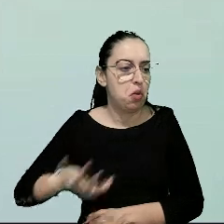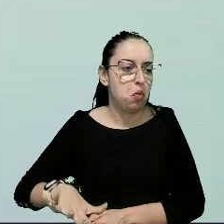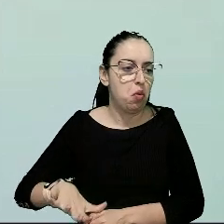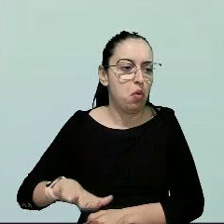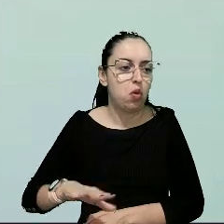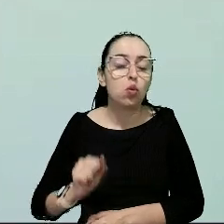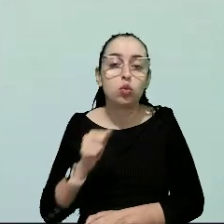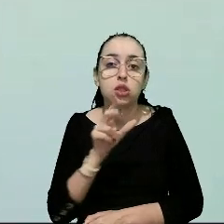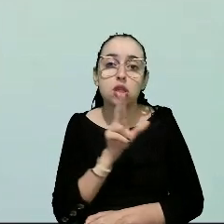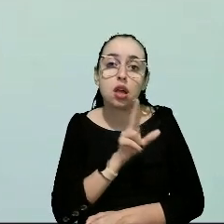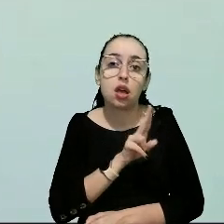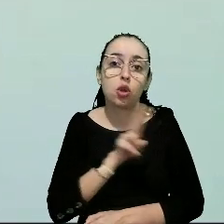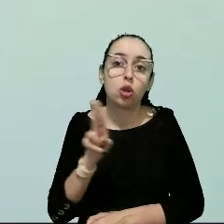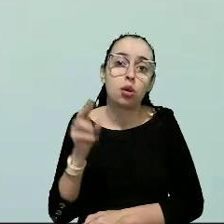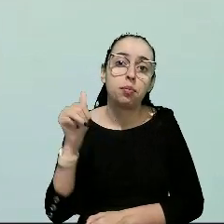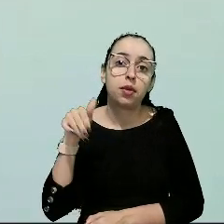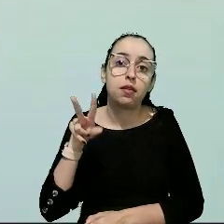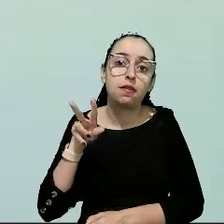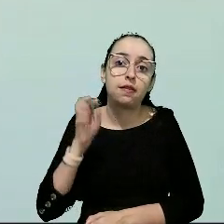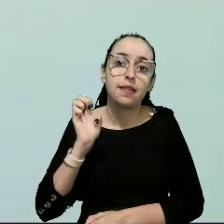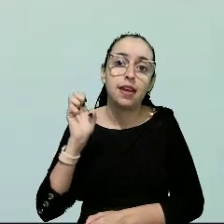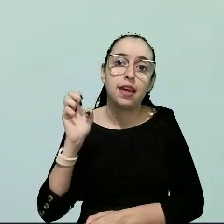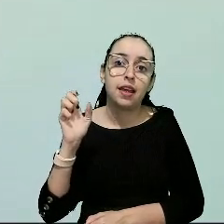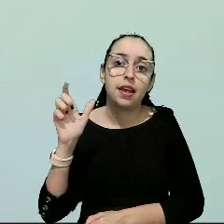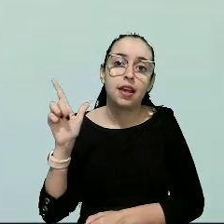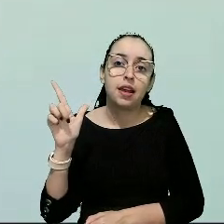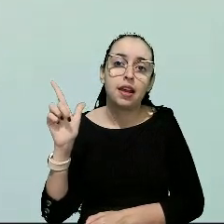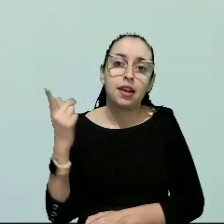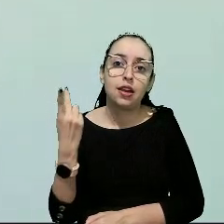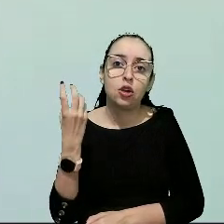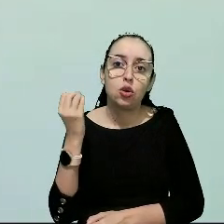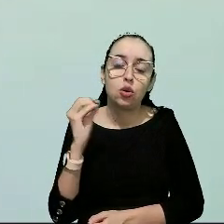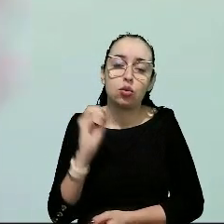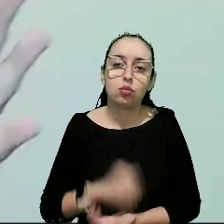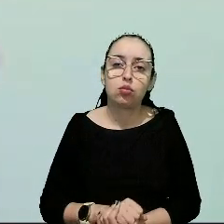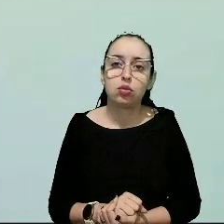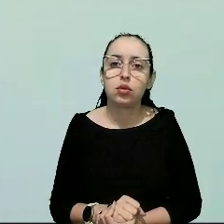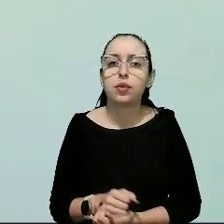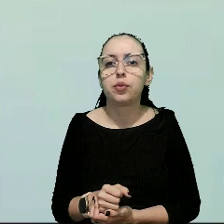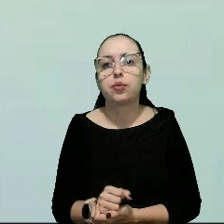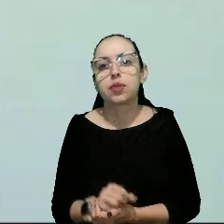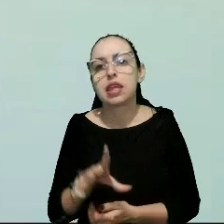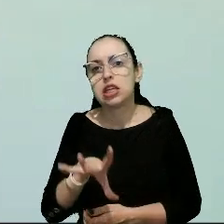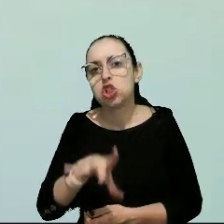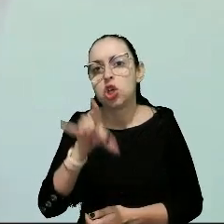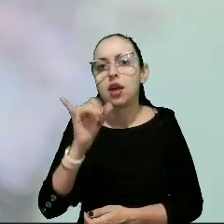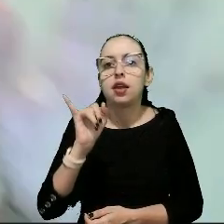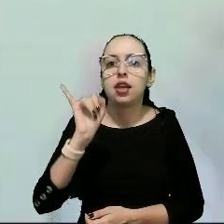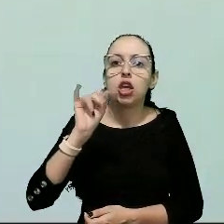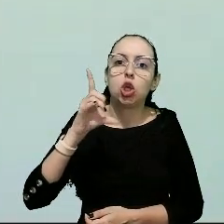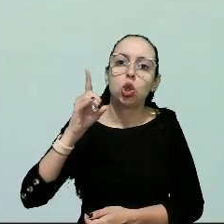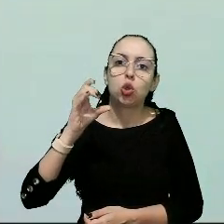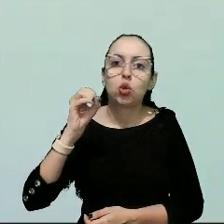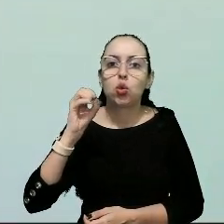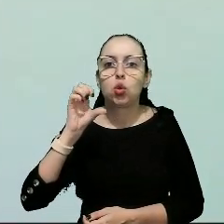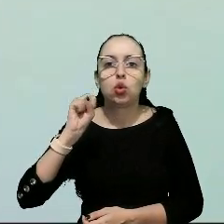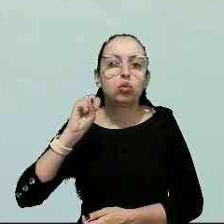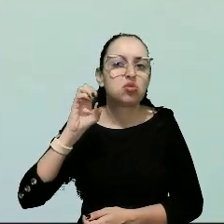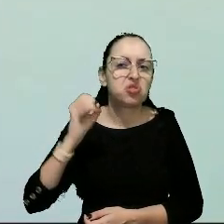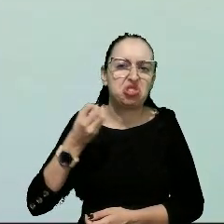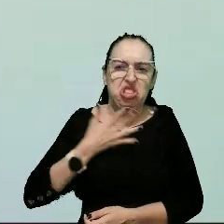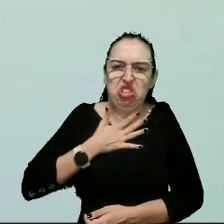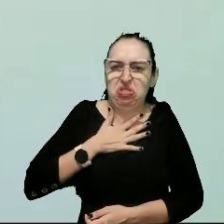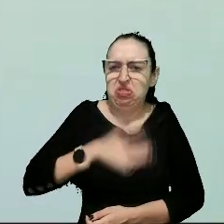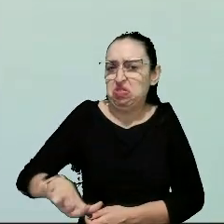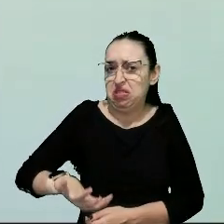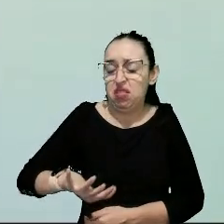gosta da expressão velho, porque todos preferem velho, velho do que idoso, terceira idade, melhor